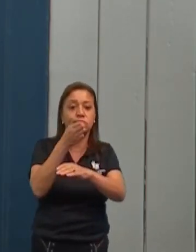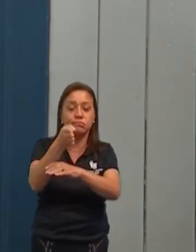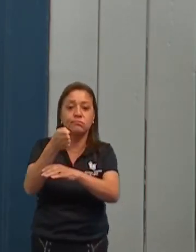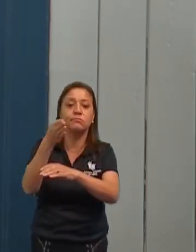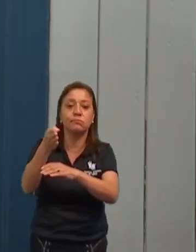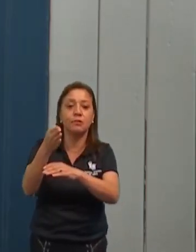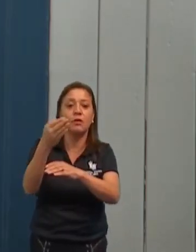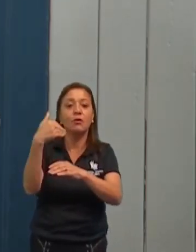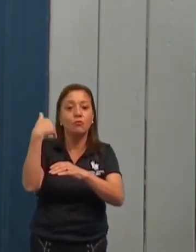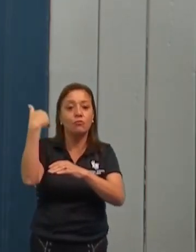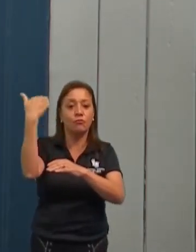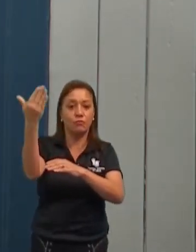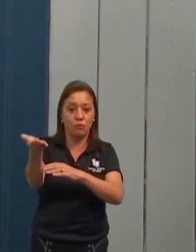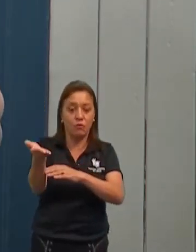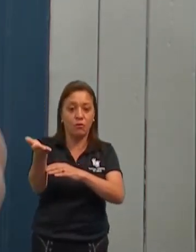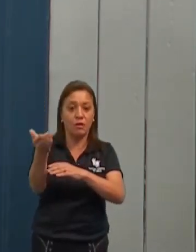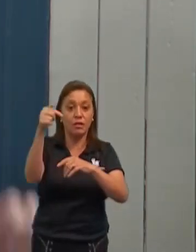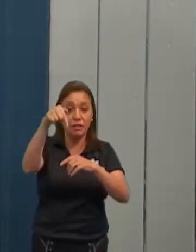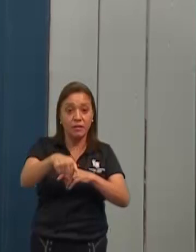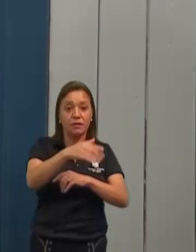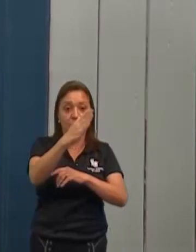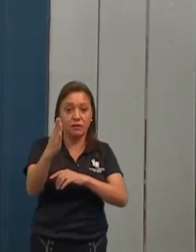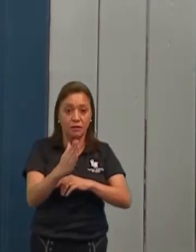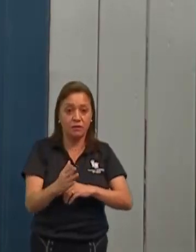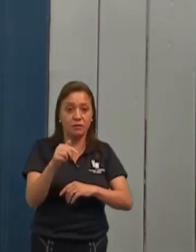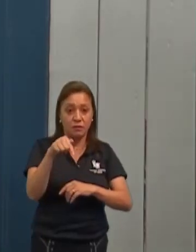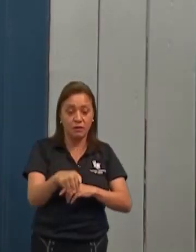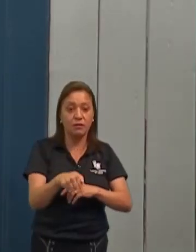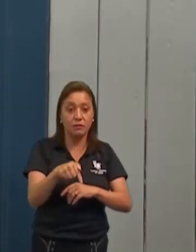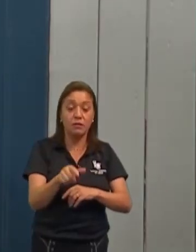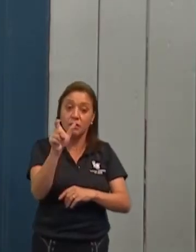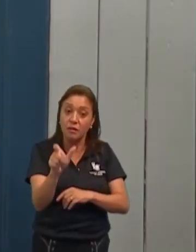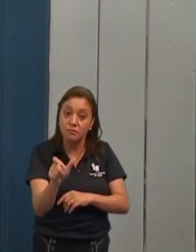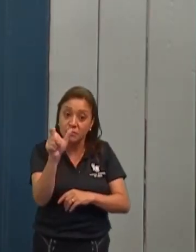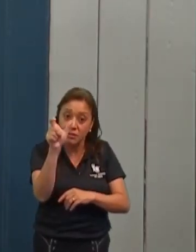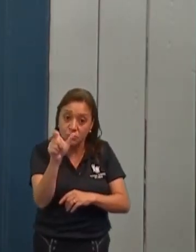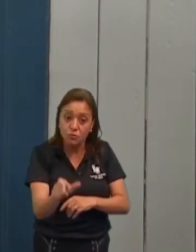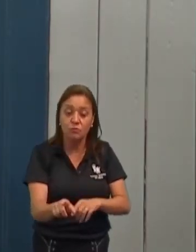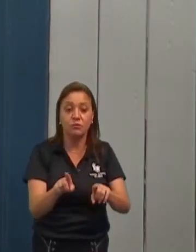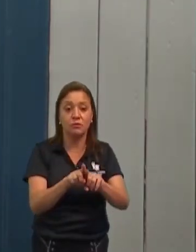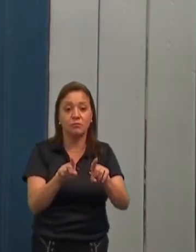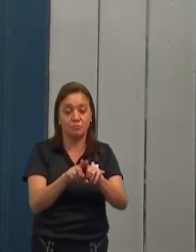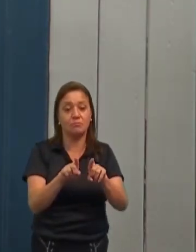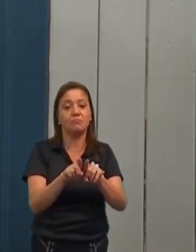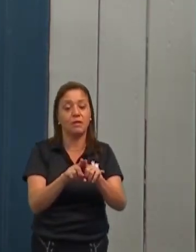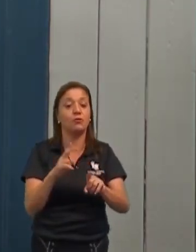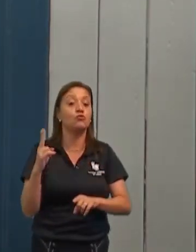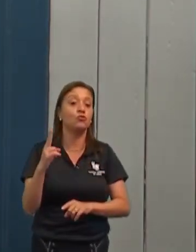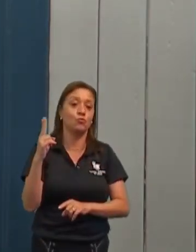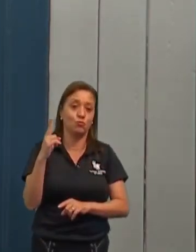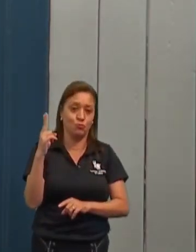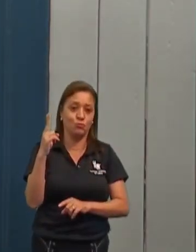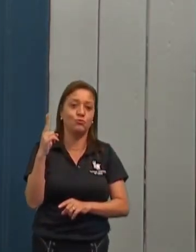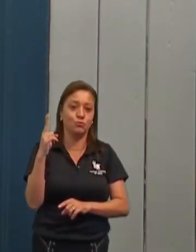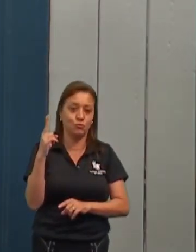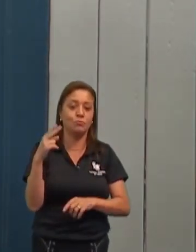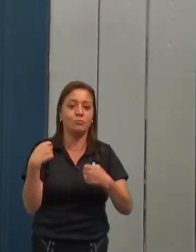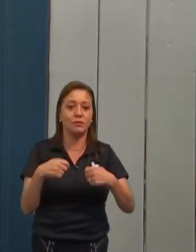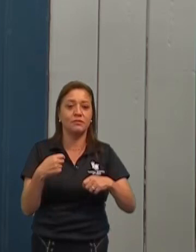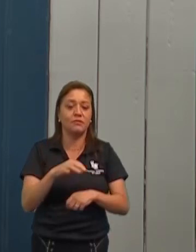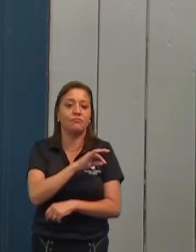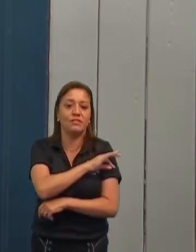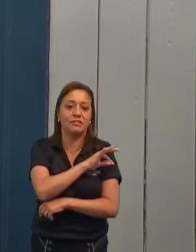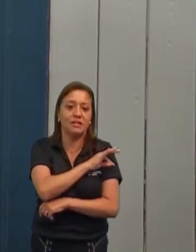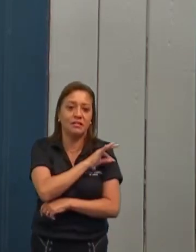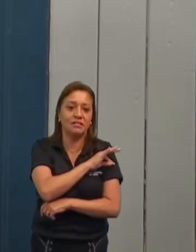de trânsito de arma de fogo de atiradores de nível olímpico. No seu parágrafo único, o